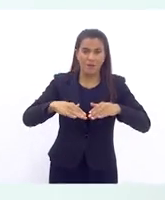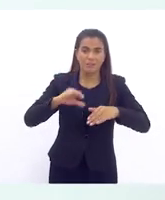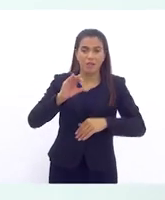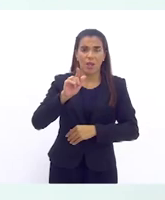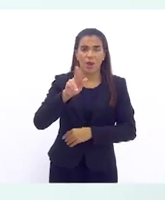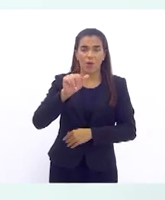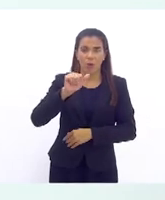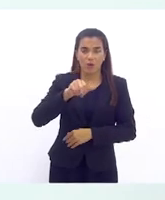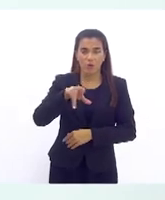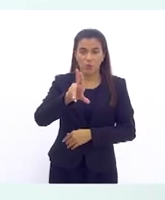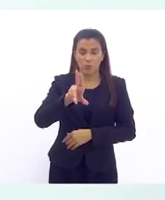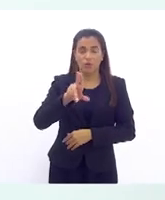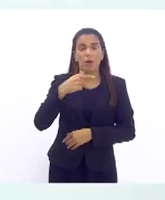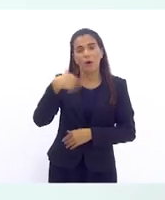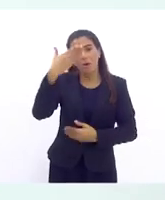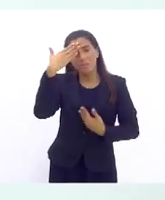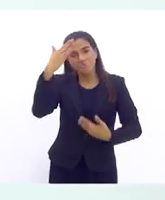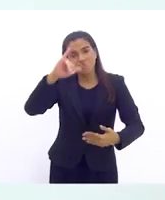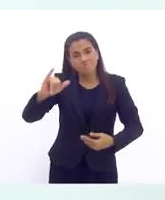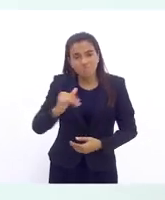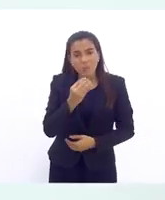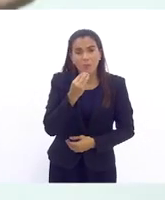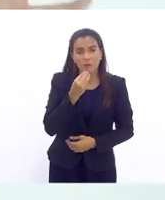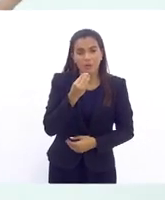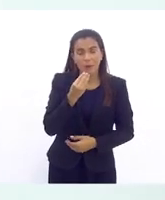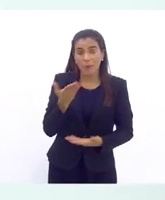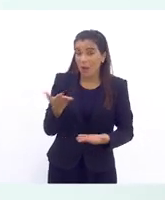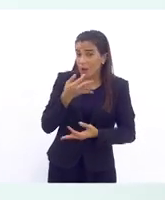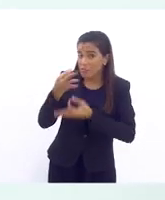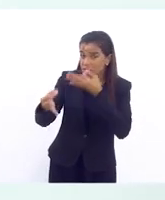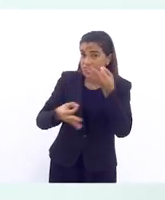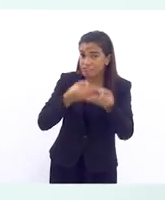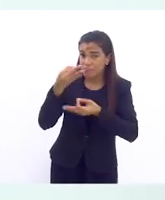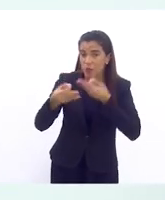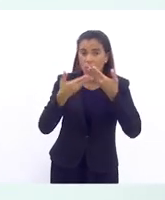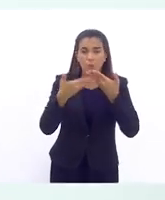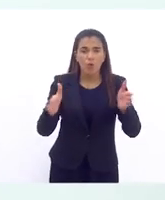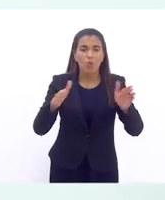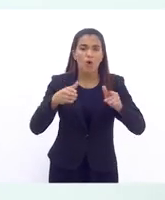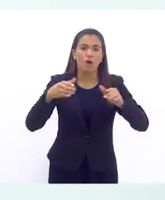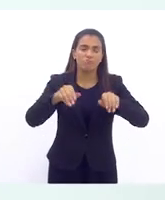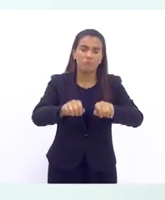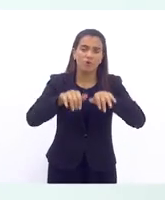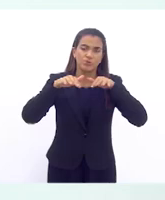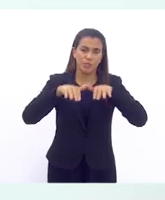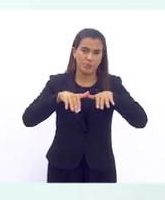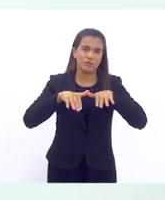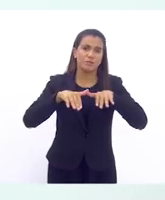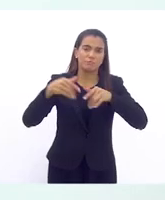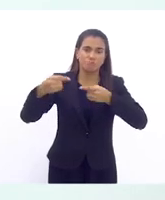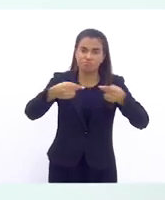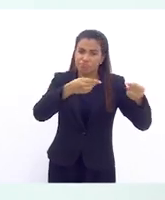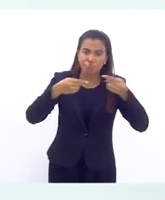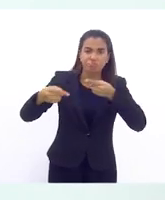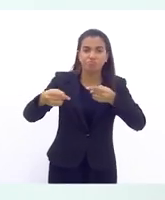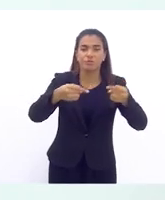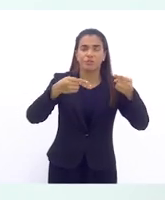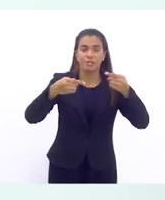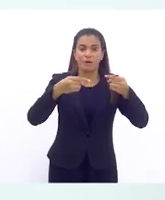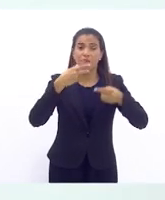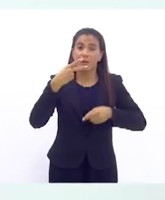metropolitana do Rio de Janeiro Obrigado aí pela oportunidade e fica aqui a sugestão de uma audiência pública específica para tratar de